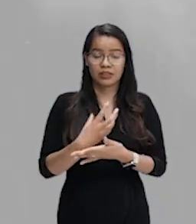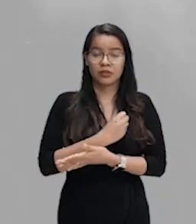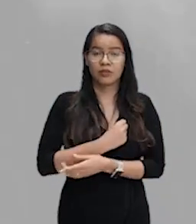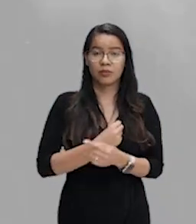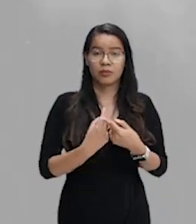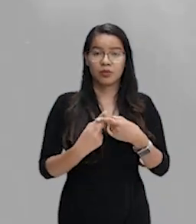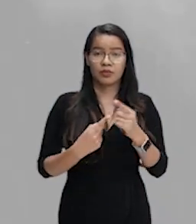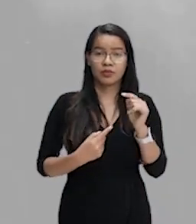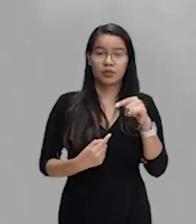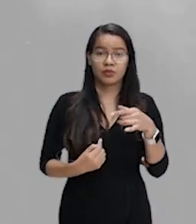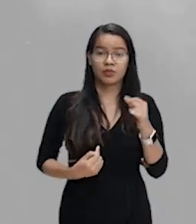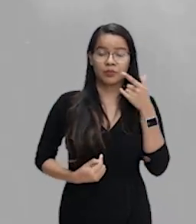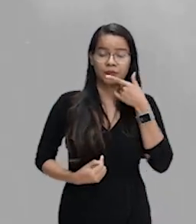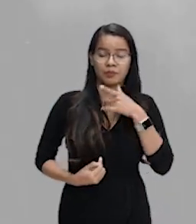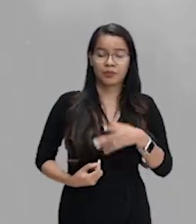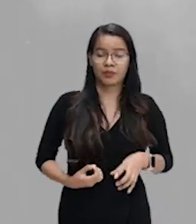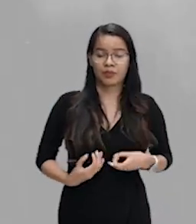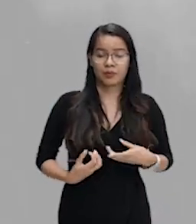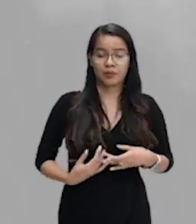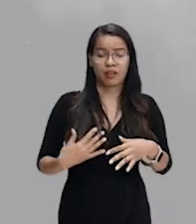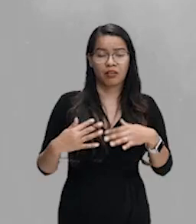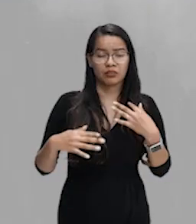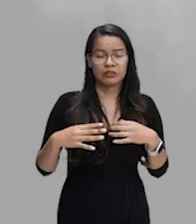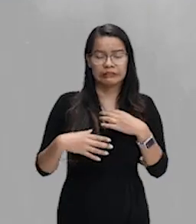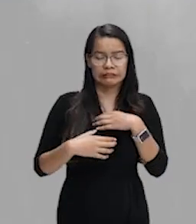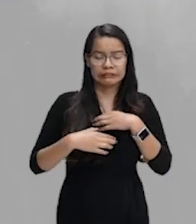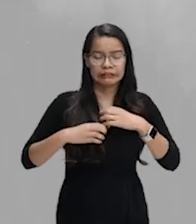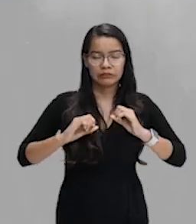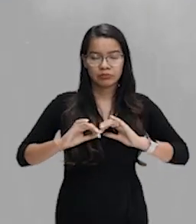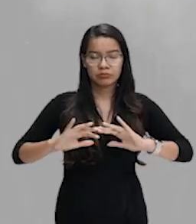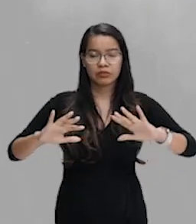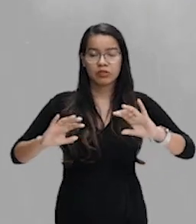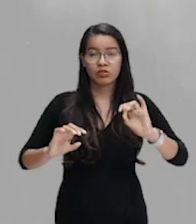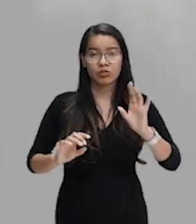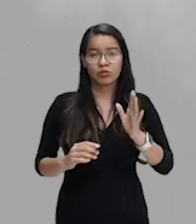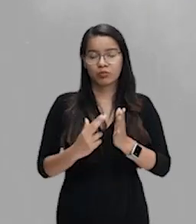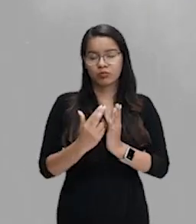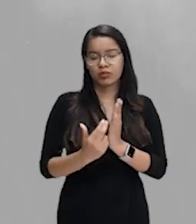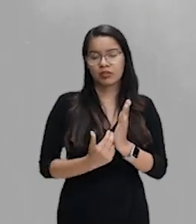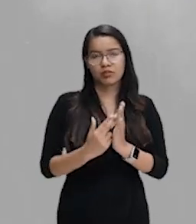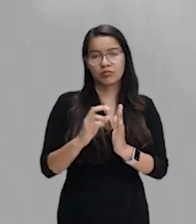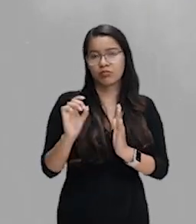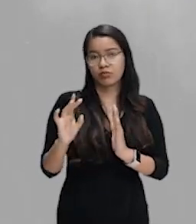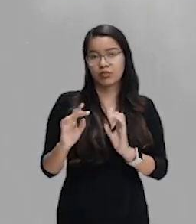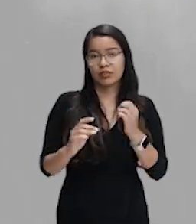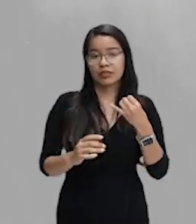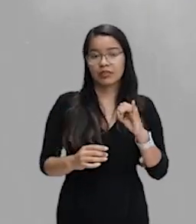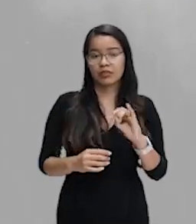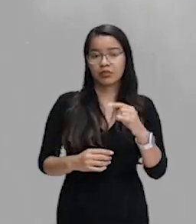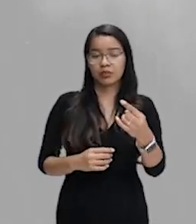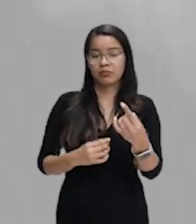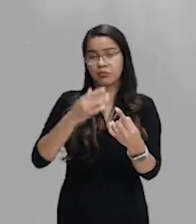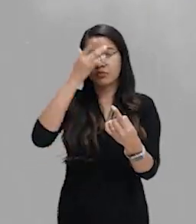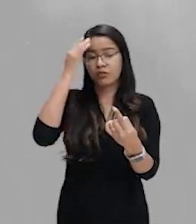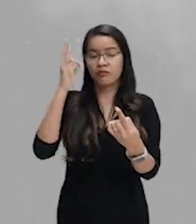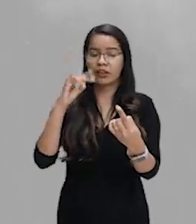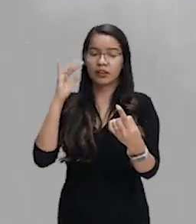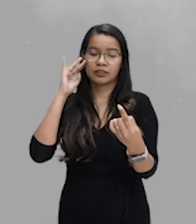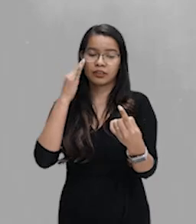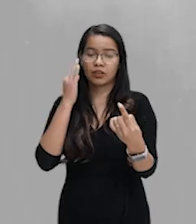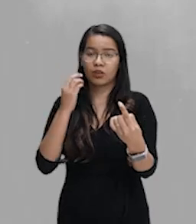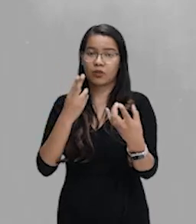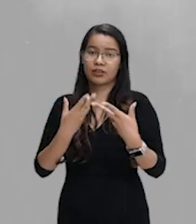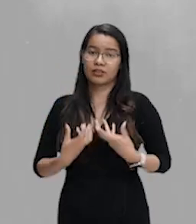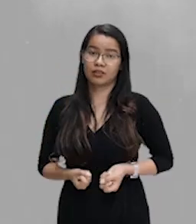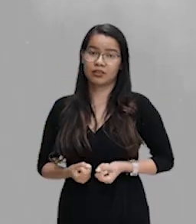consegue expressar suas dores e sentimentos através de um desenho só. Se outra pessoa vai entender, se outra pessoa vai aceitar e compreender,